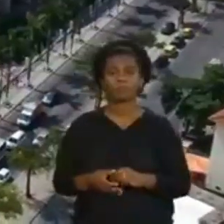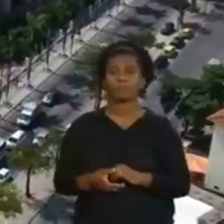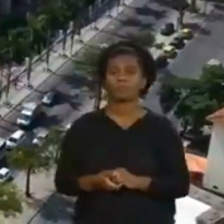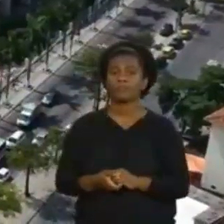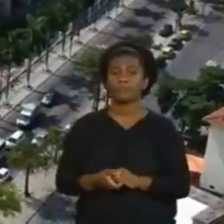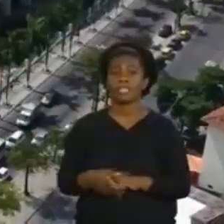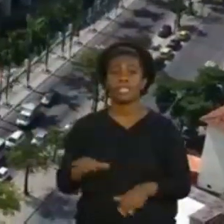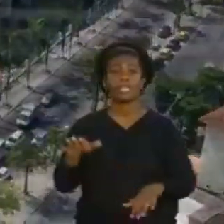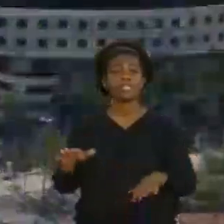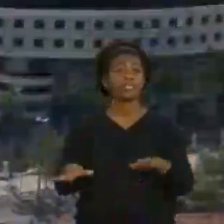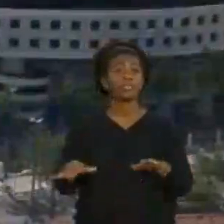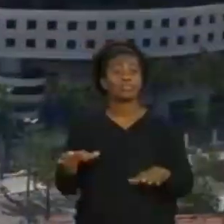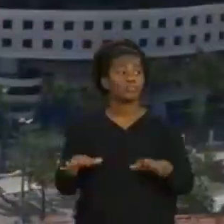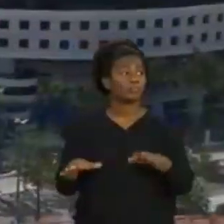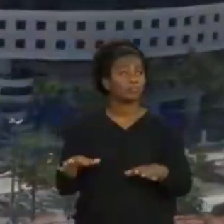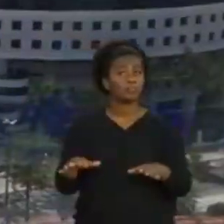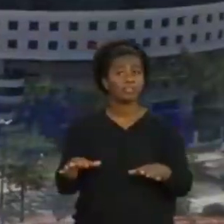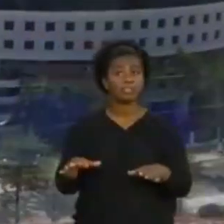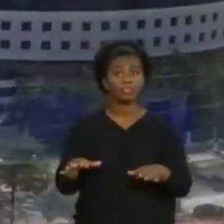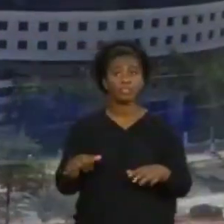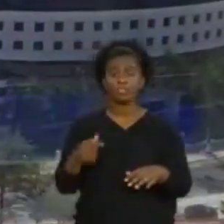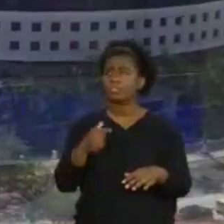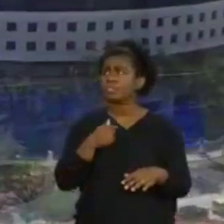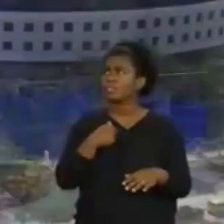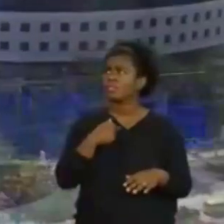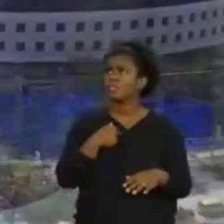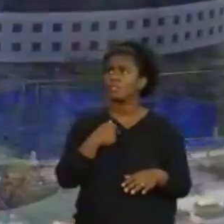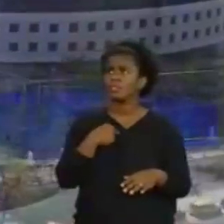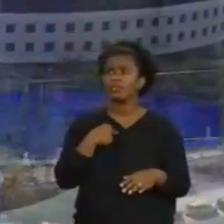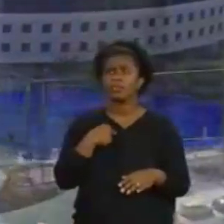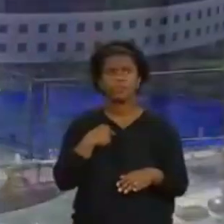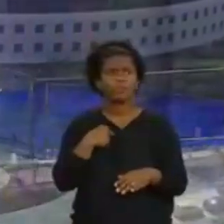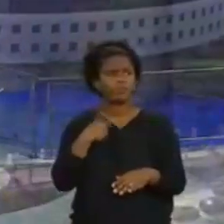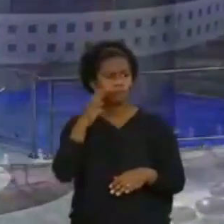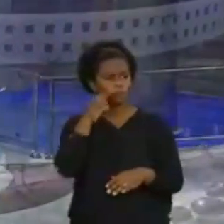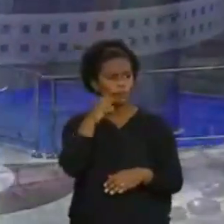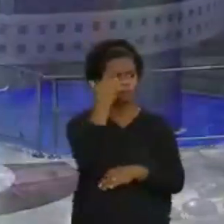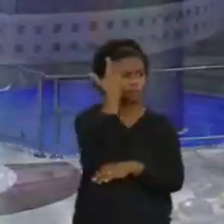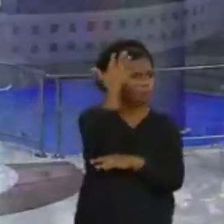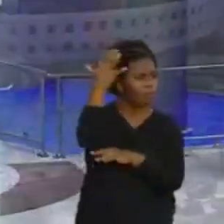Às vezes eu olho para a tua criação